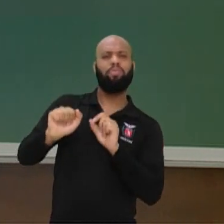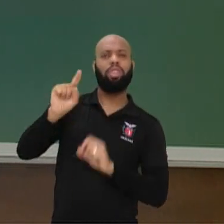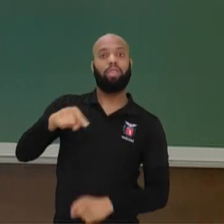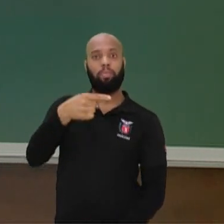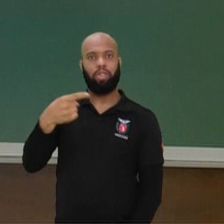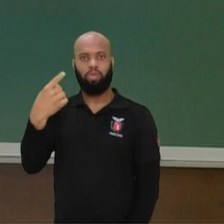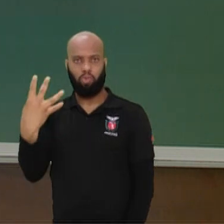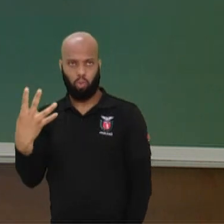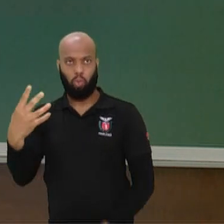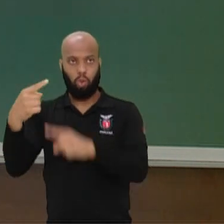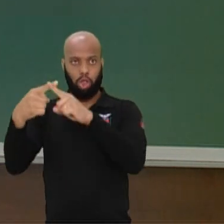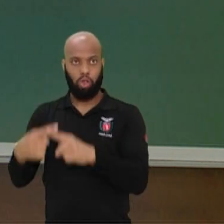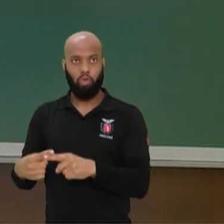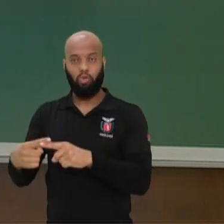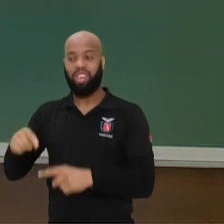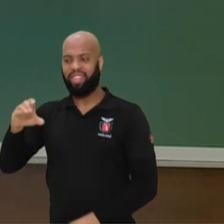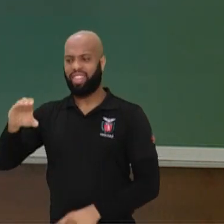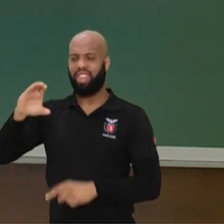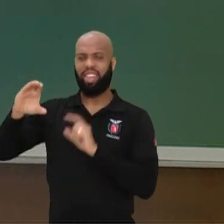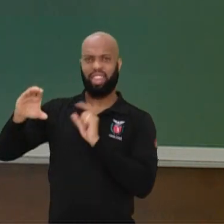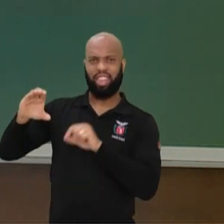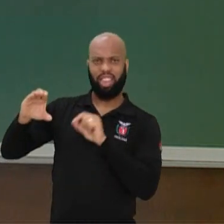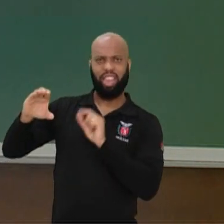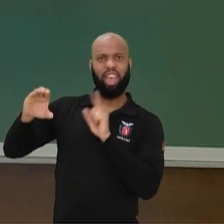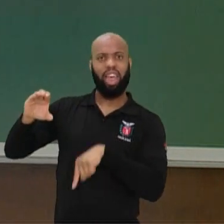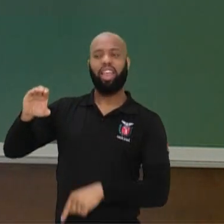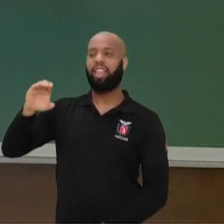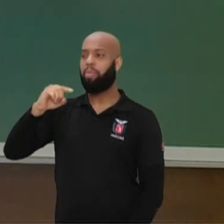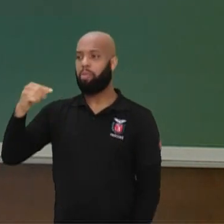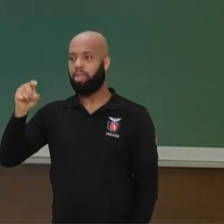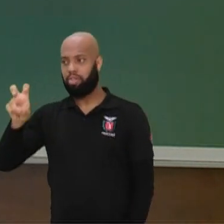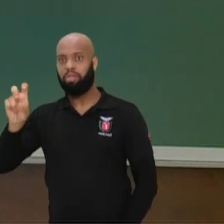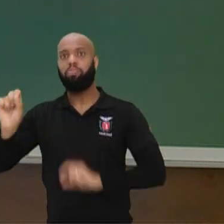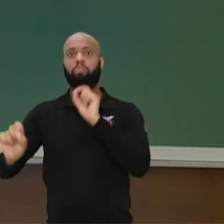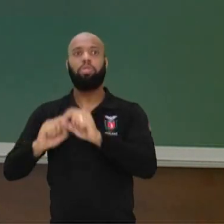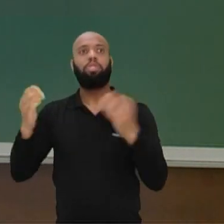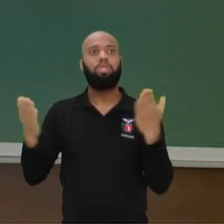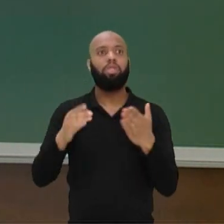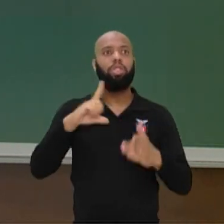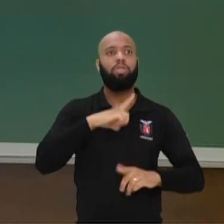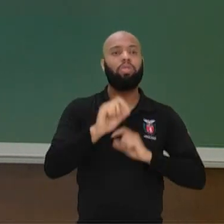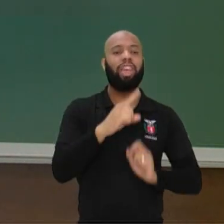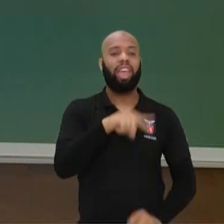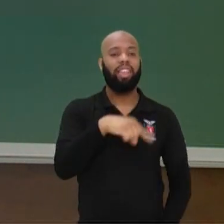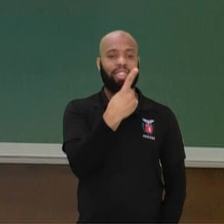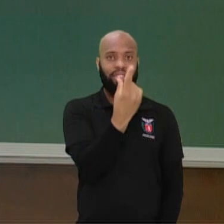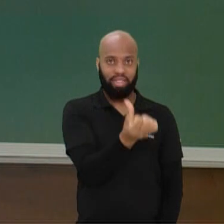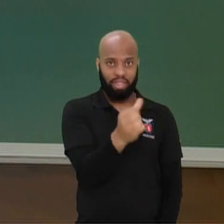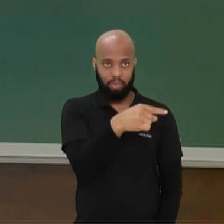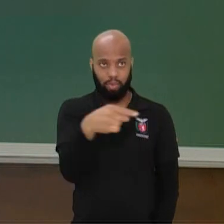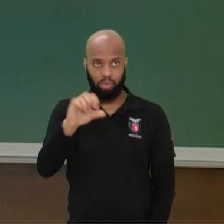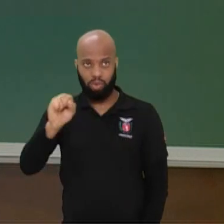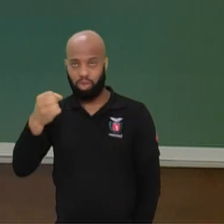c, que é menos 5, vai ficar 16 menos 80. Nesse caso, nós calculamos e encontramos o valor de